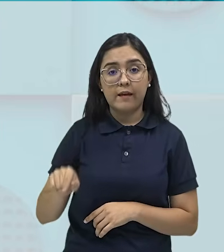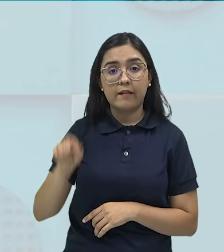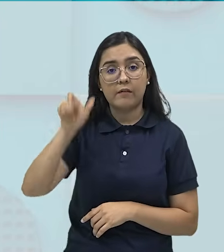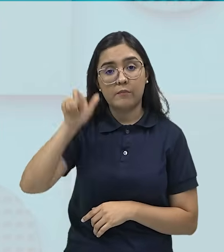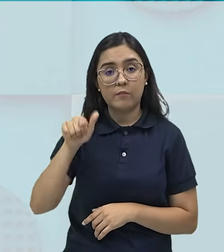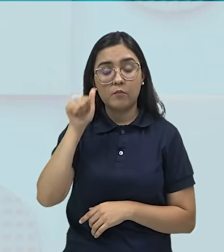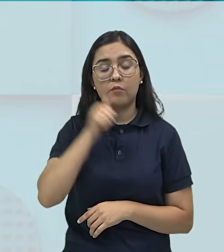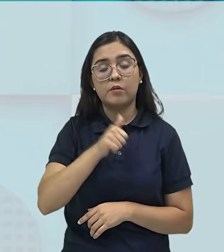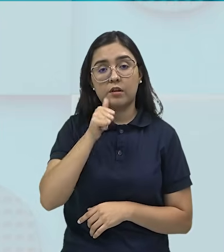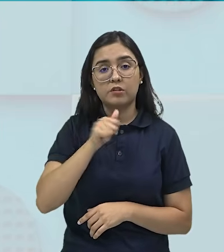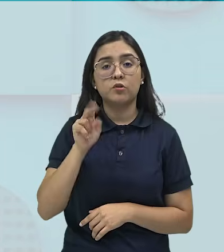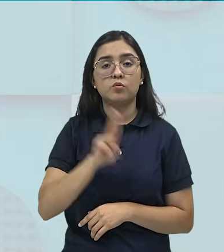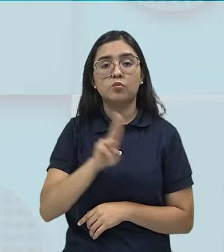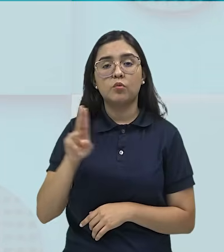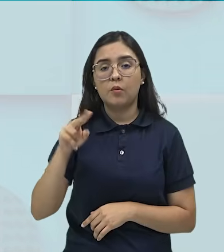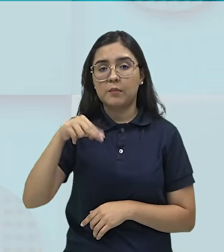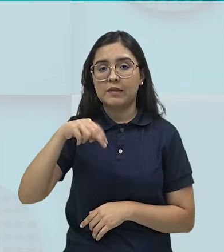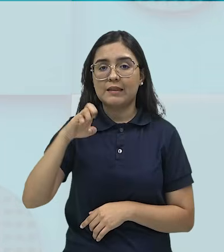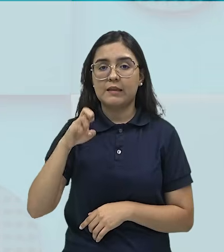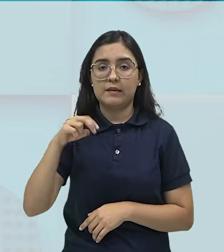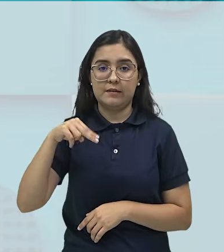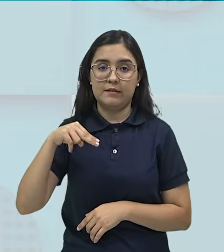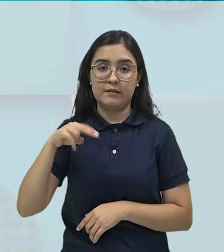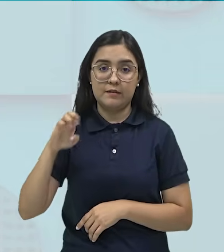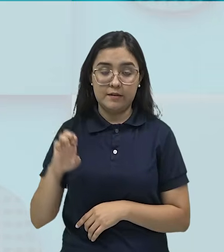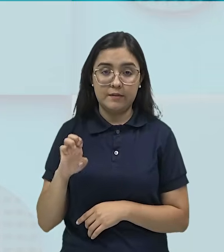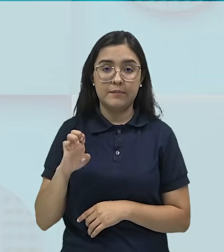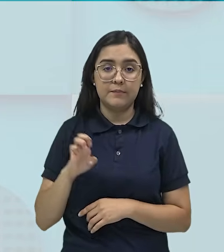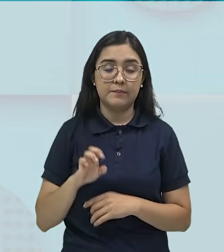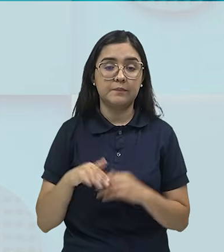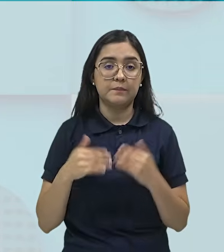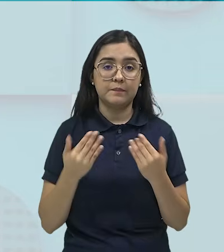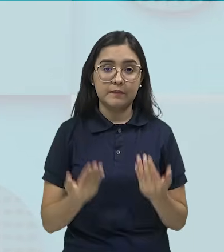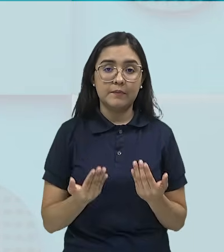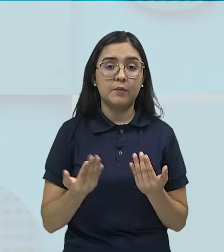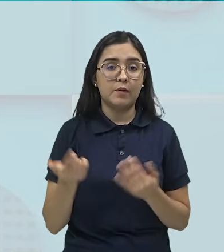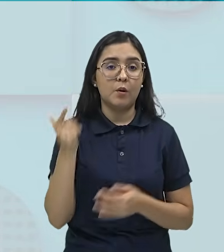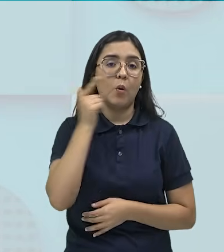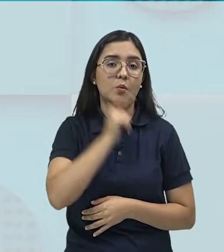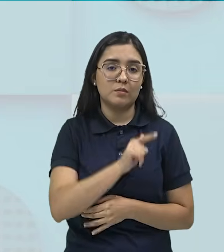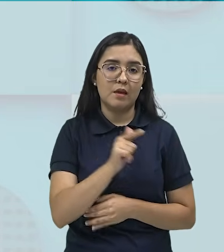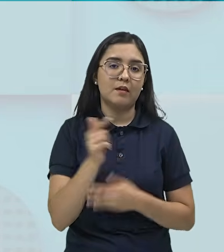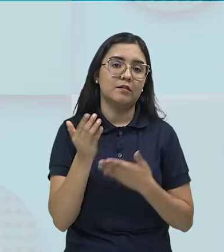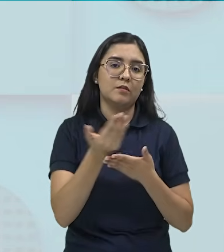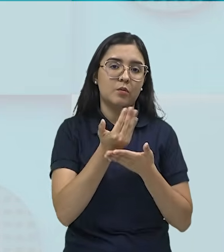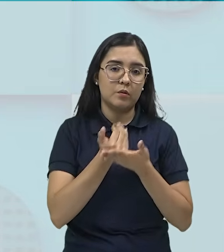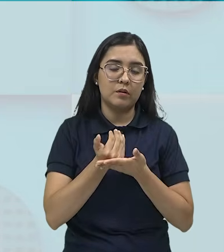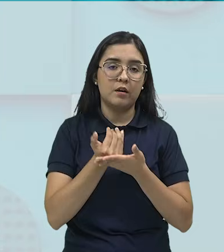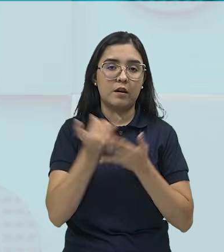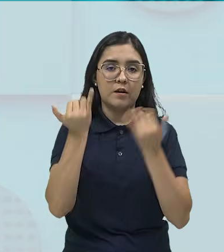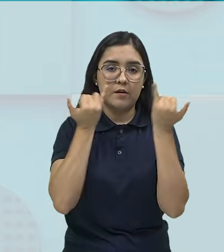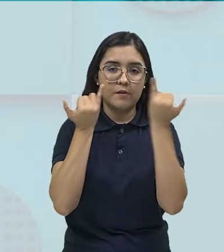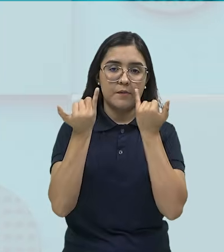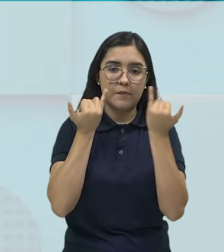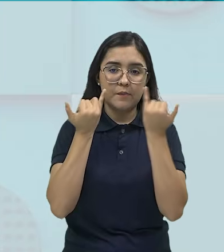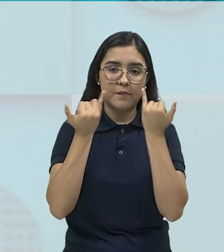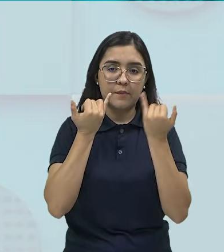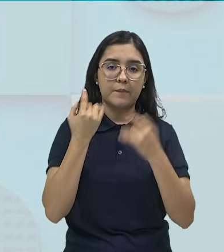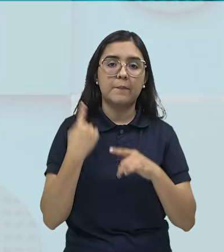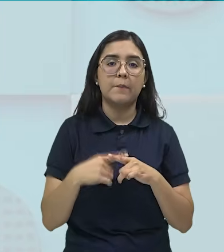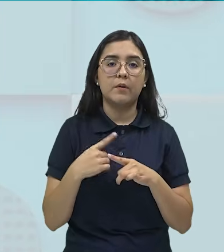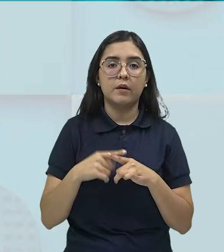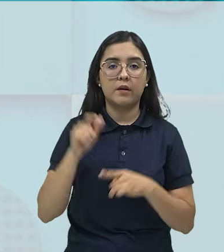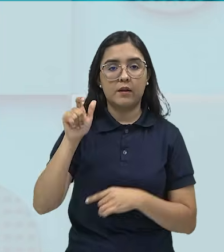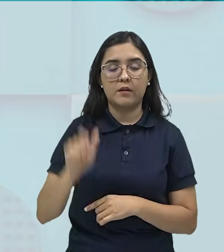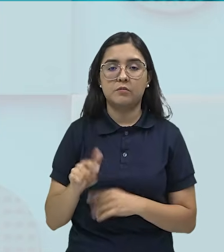Tinha esse apelido, não é? E então ele traz maiores informações a respeito da pessoa, né? Porque até então ela era o